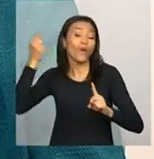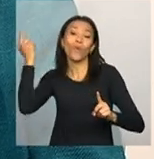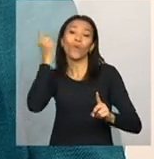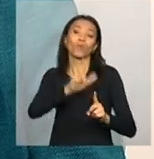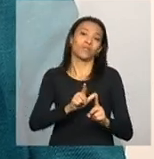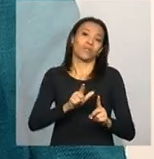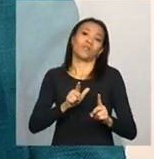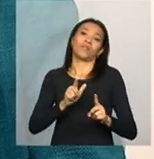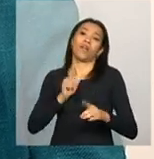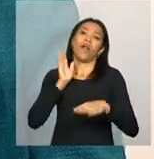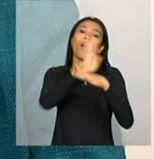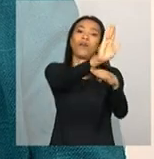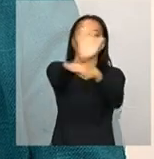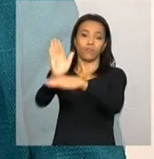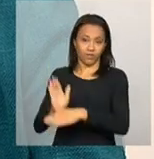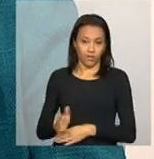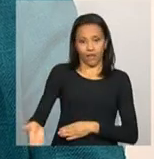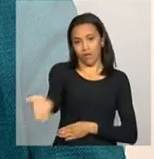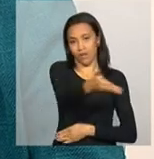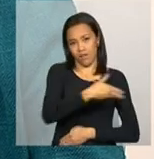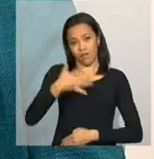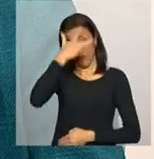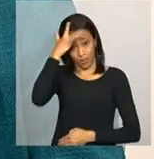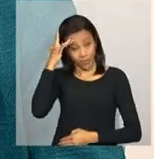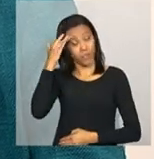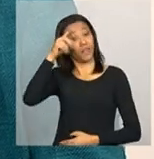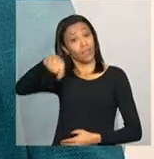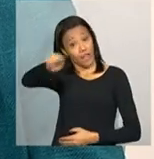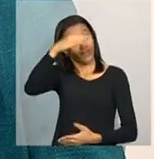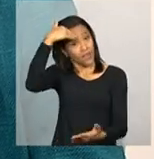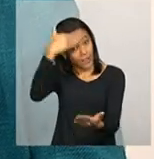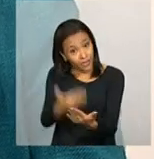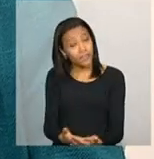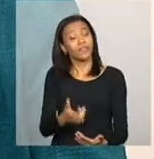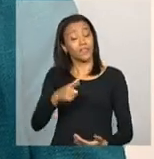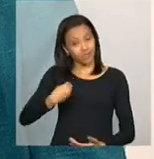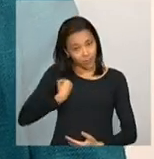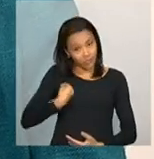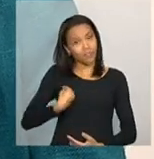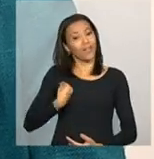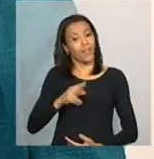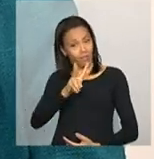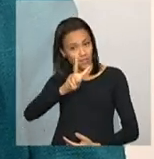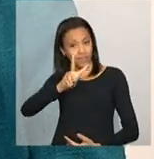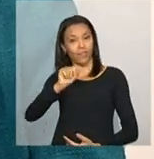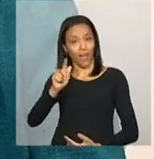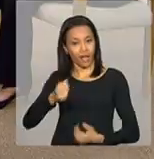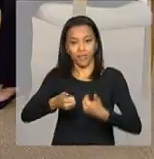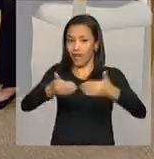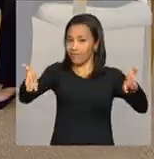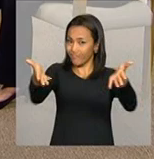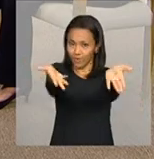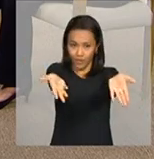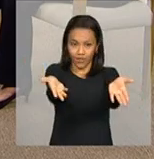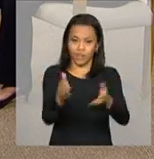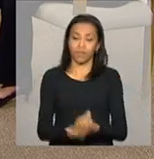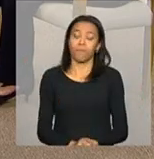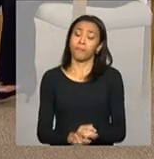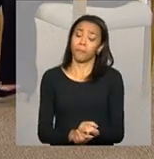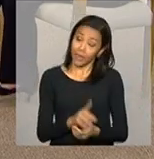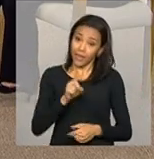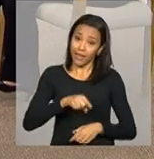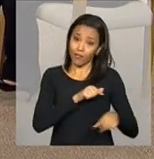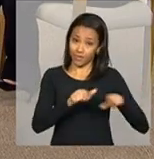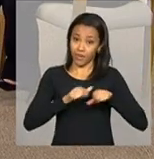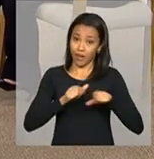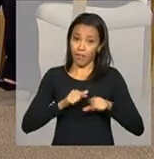as pessoas e fazê-las acreditarem que essas vagas estão à sua disposição. E que ela realmente é um trabalho conjunto